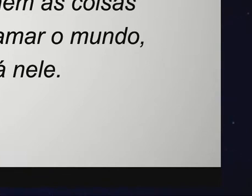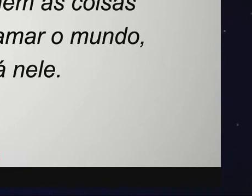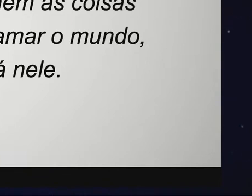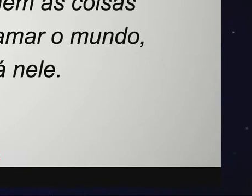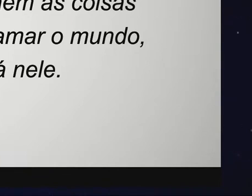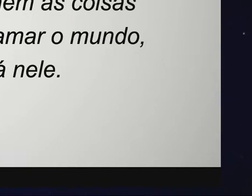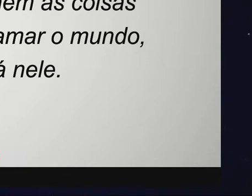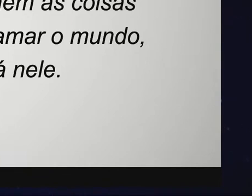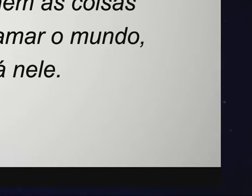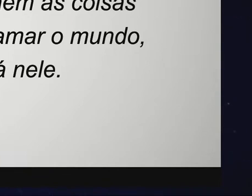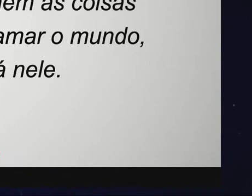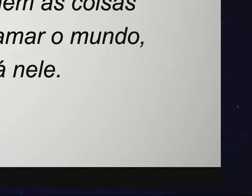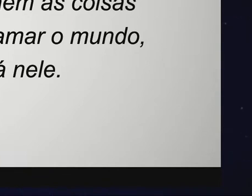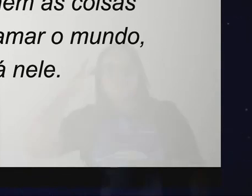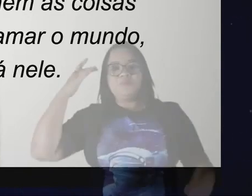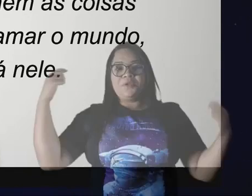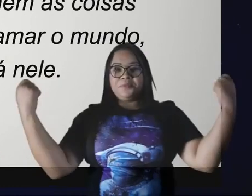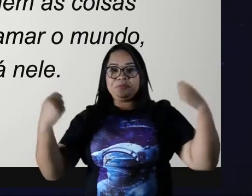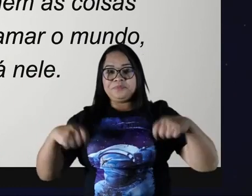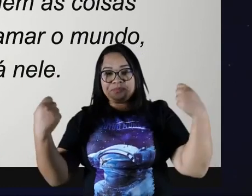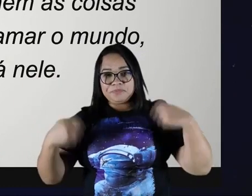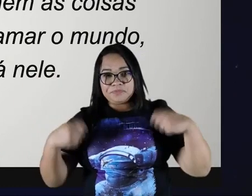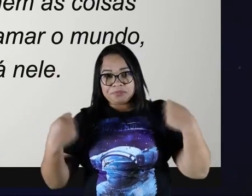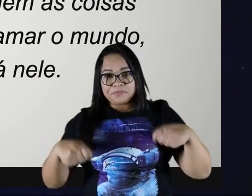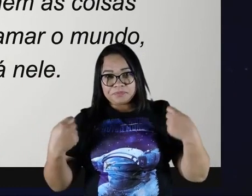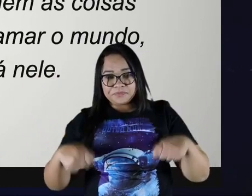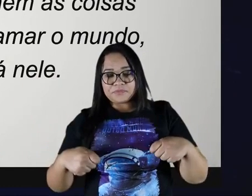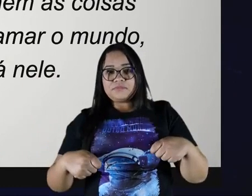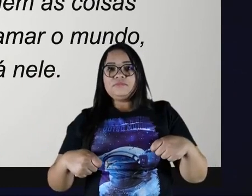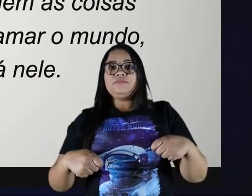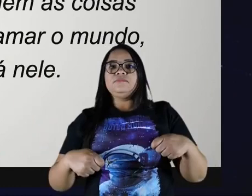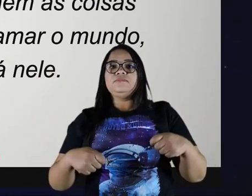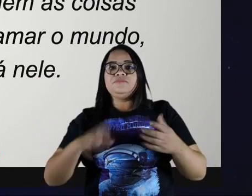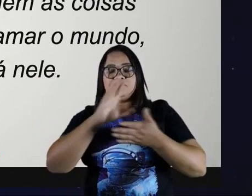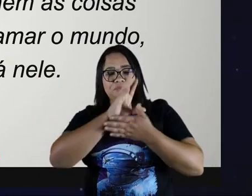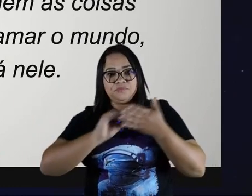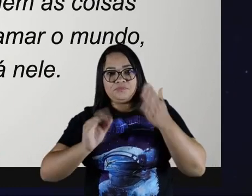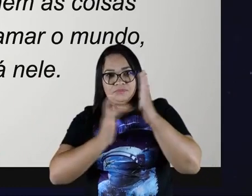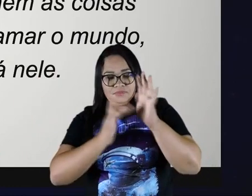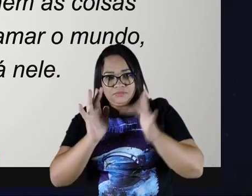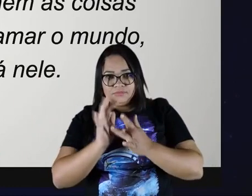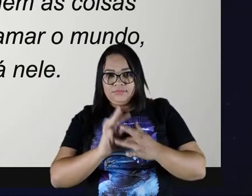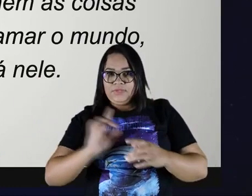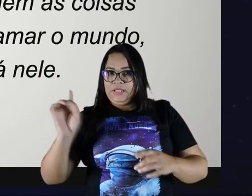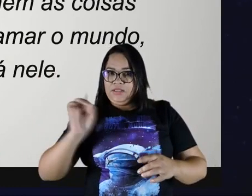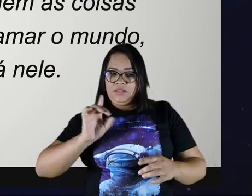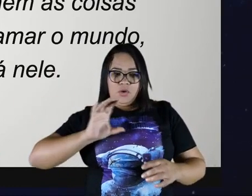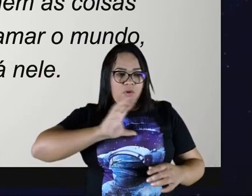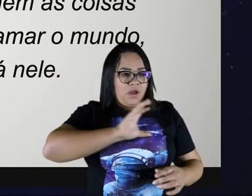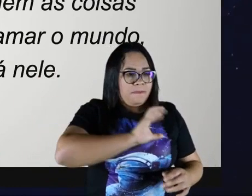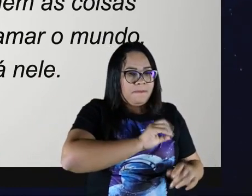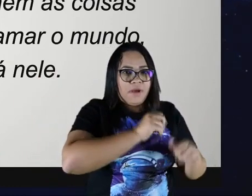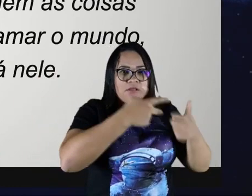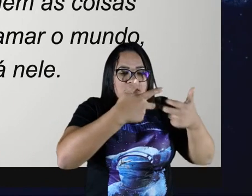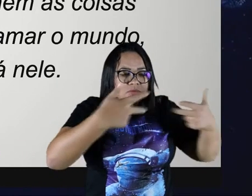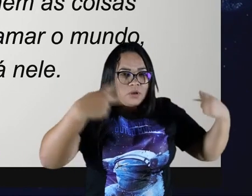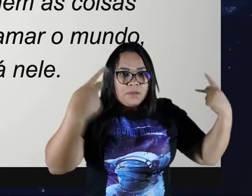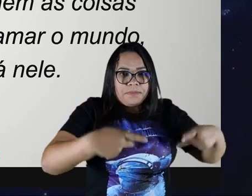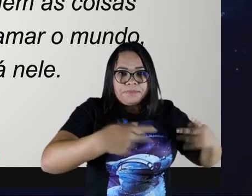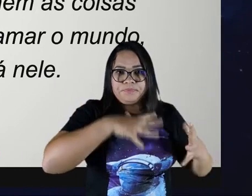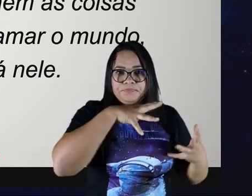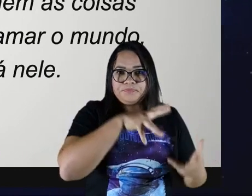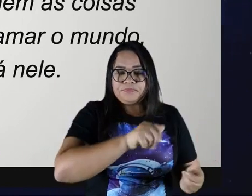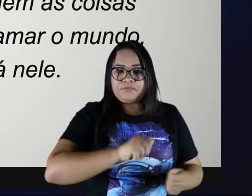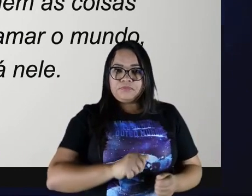andou, falando de Jesus. Não ameis o mundo, nem as coisas que há no mundo. Se alguém amar o mundo,